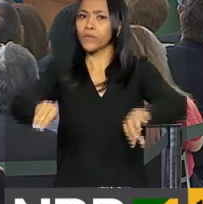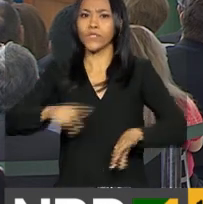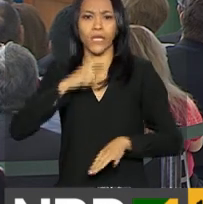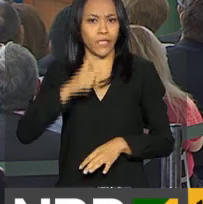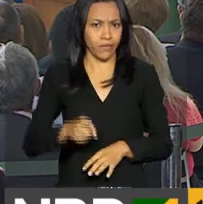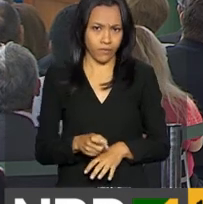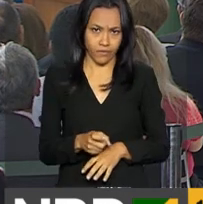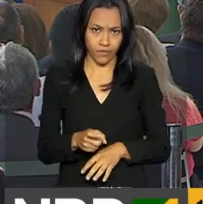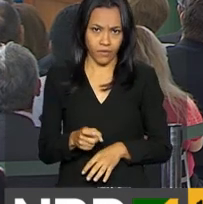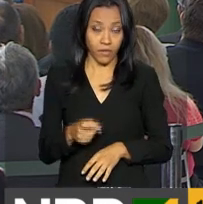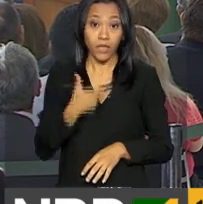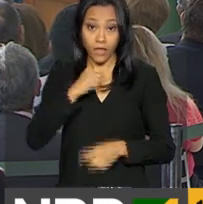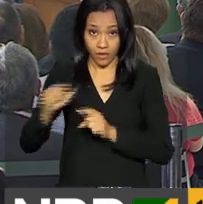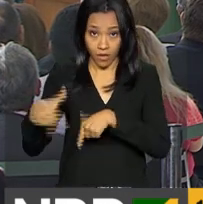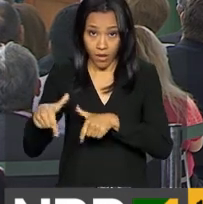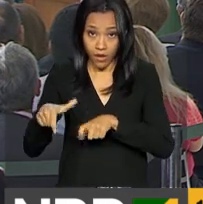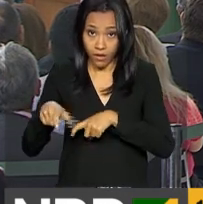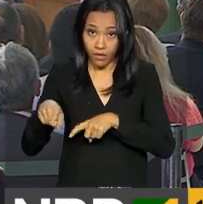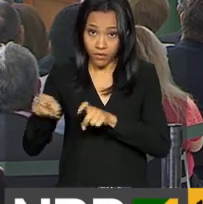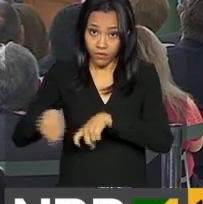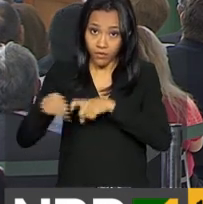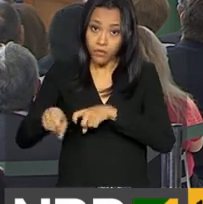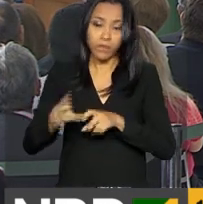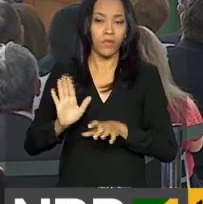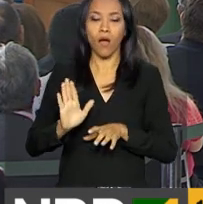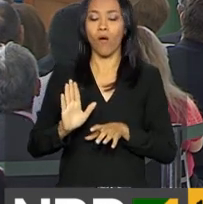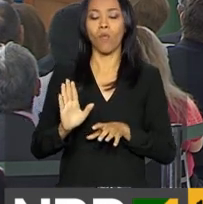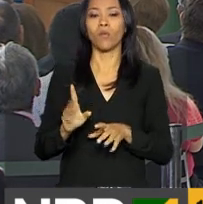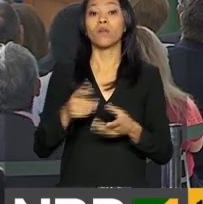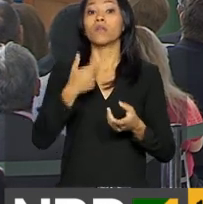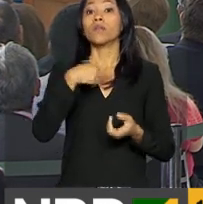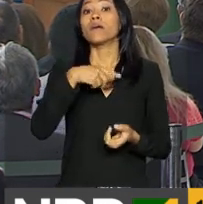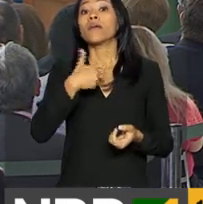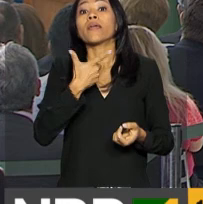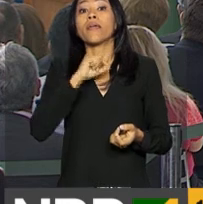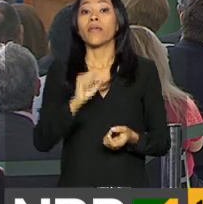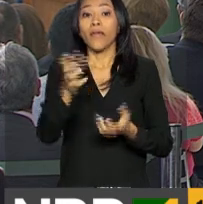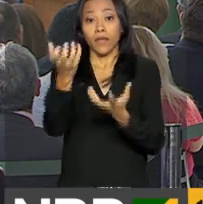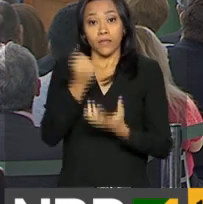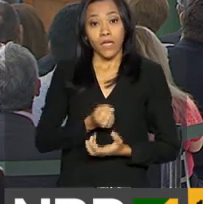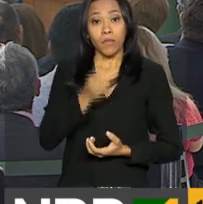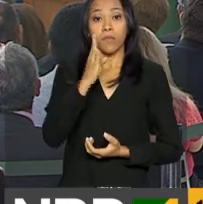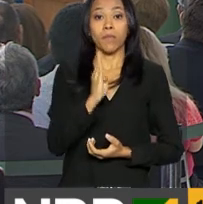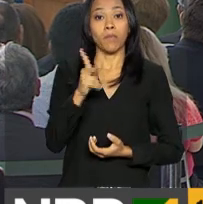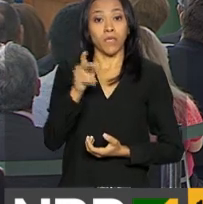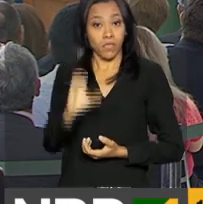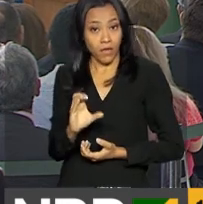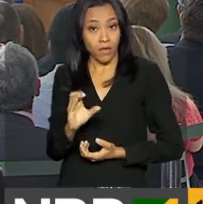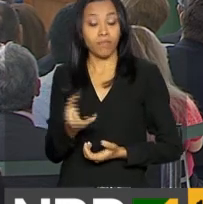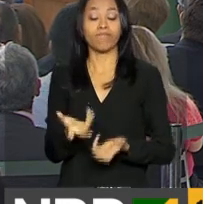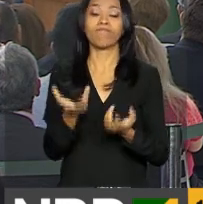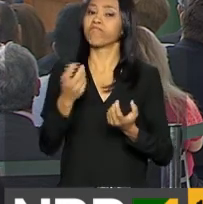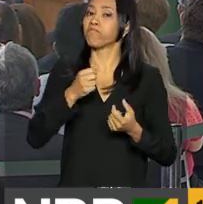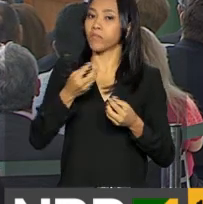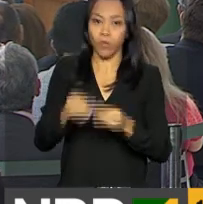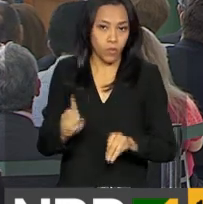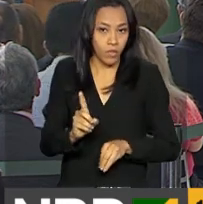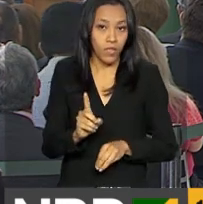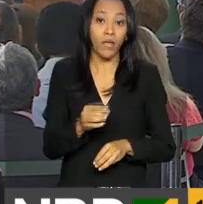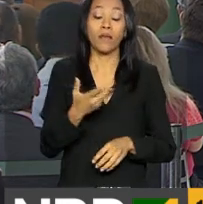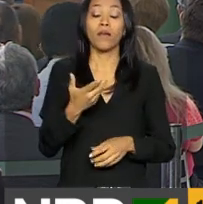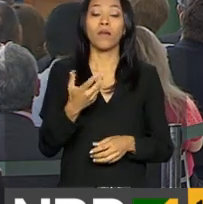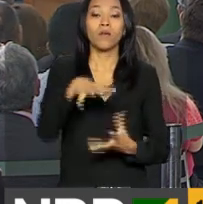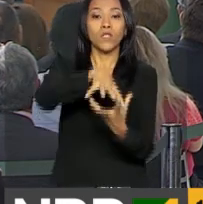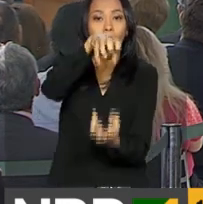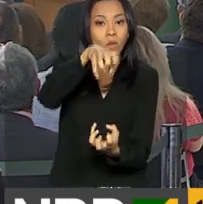Trabalhador rural? Está fora. Os do benefício de prestação continuada? Estão fora. Os idosos, que alcançam uma certa